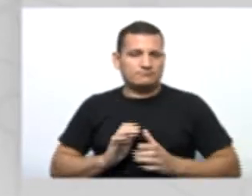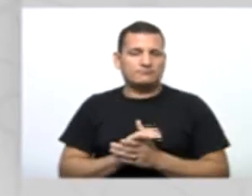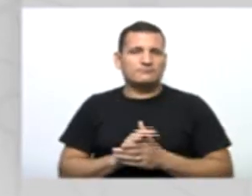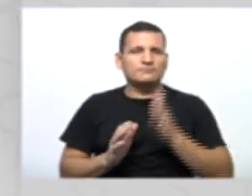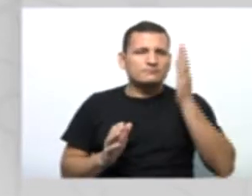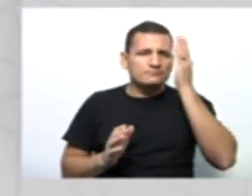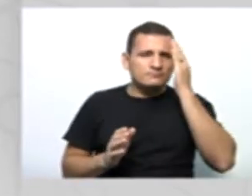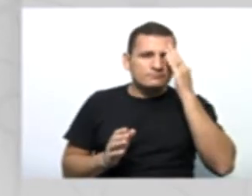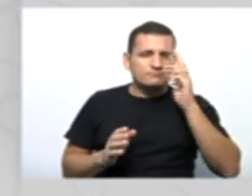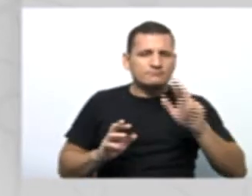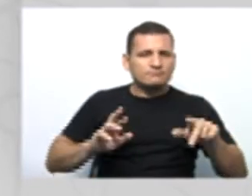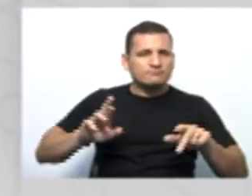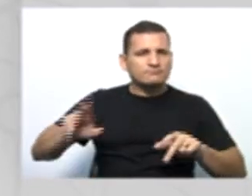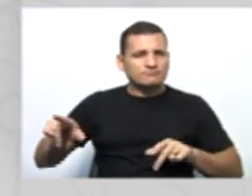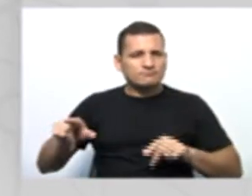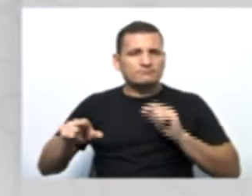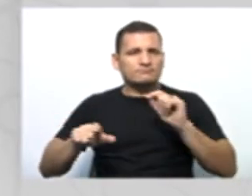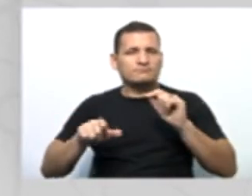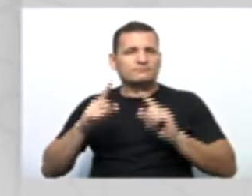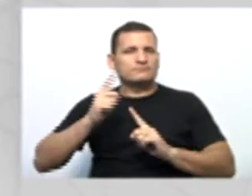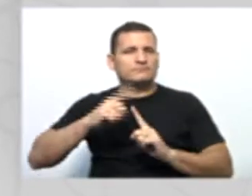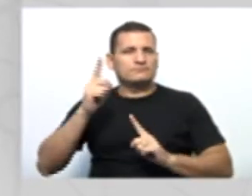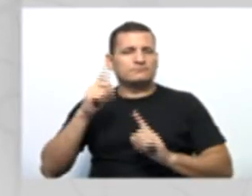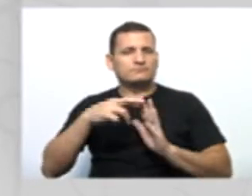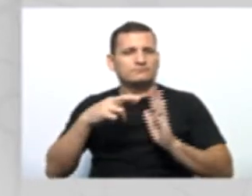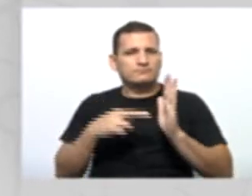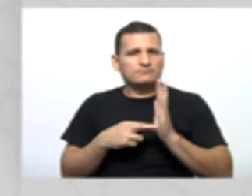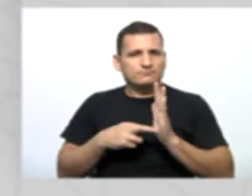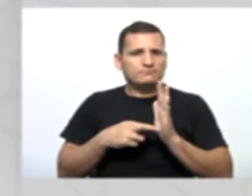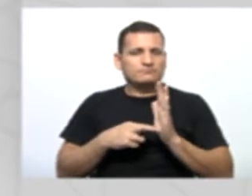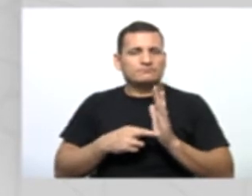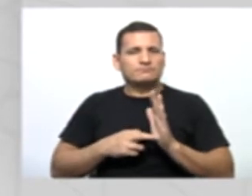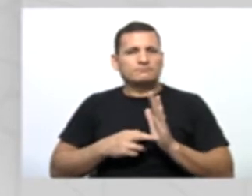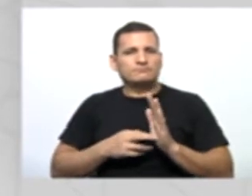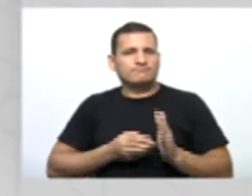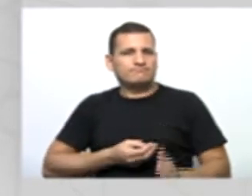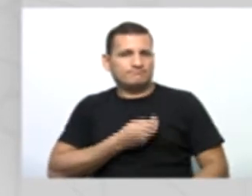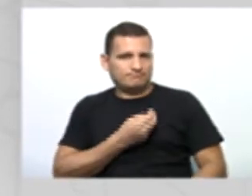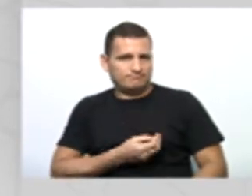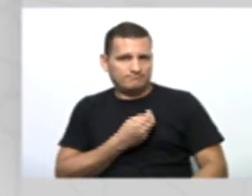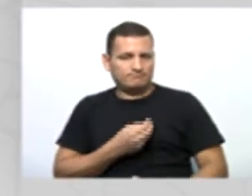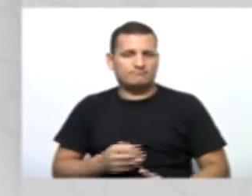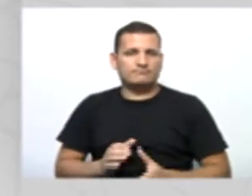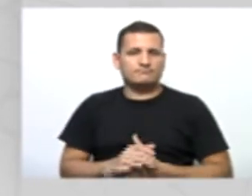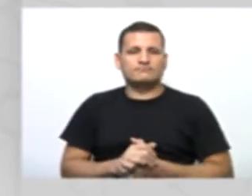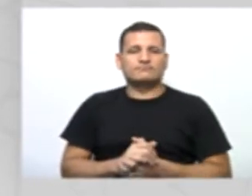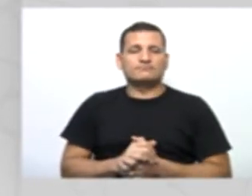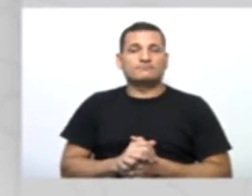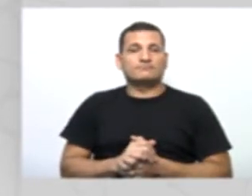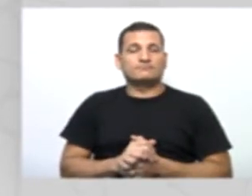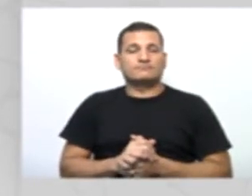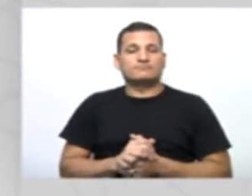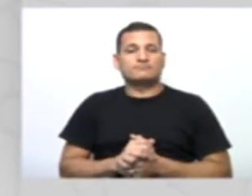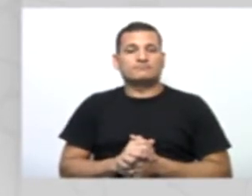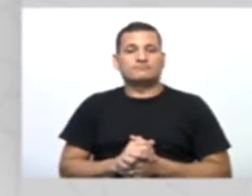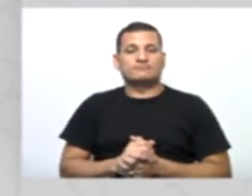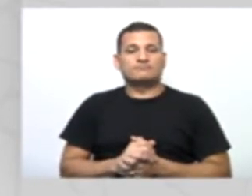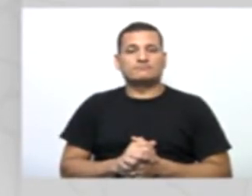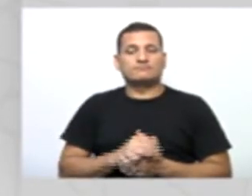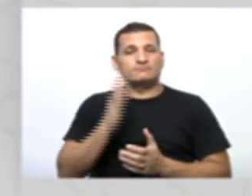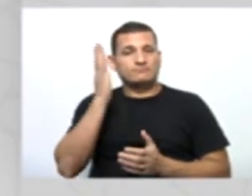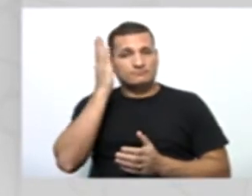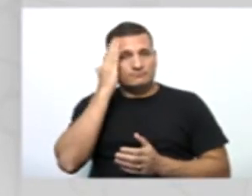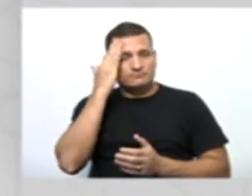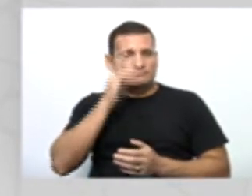principais tipos de normas de convivência. Continuando os objetivos da disciplina, aplicar